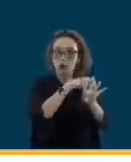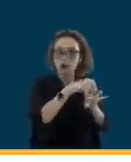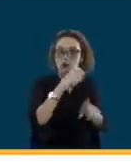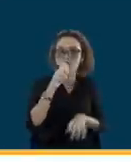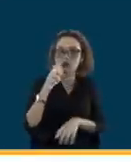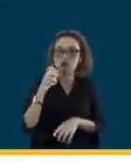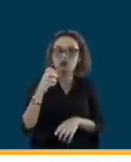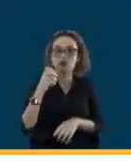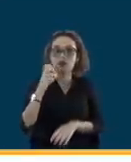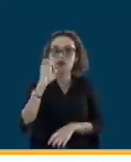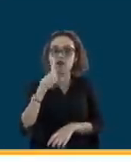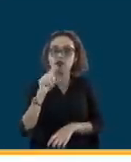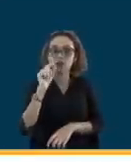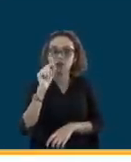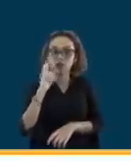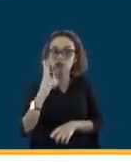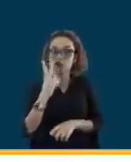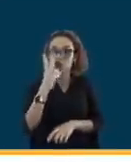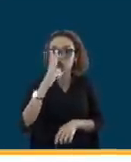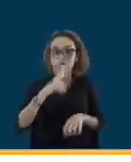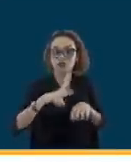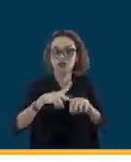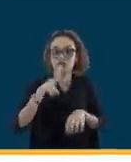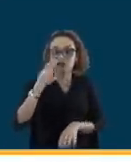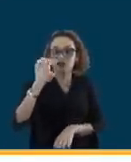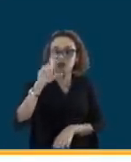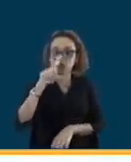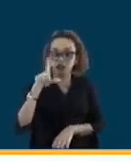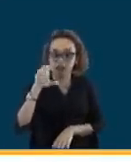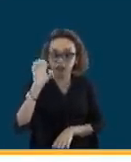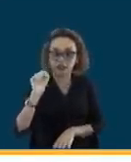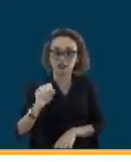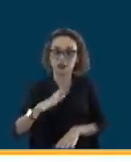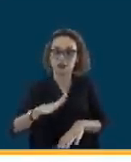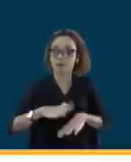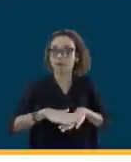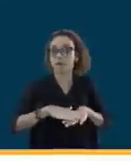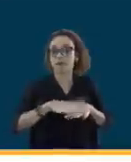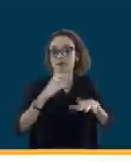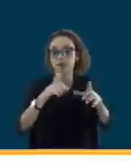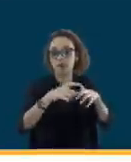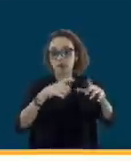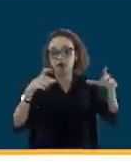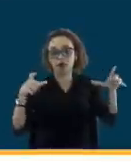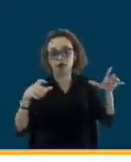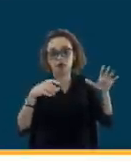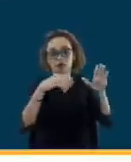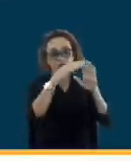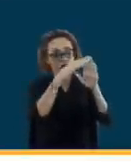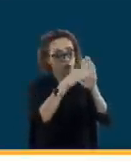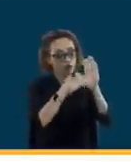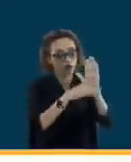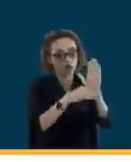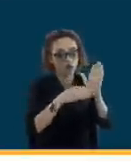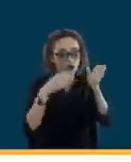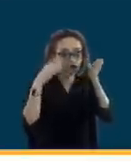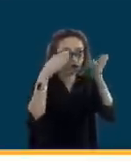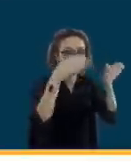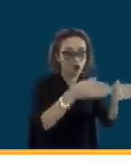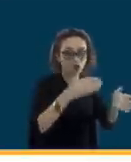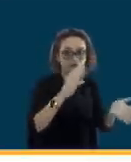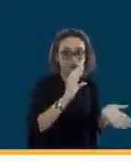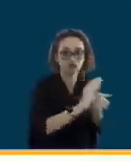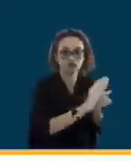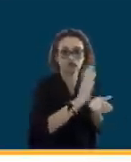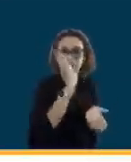que é 2,5 vezes o que foi o maior programa de investimento direto na ponte. Então, temos que considerar